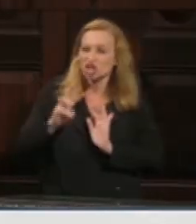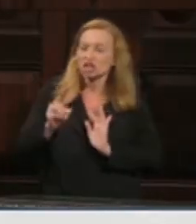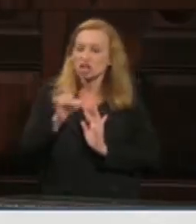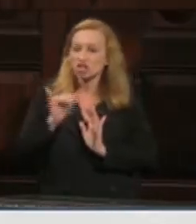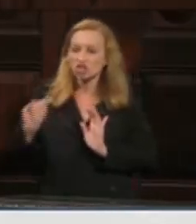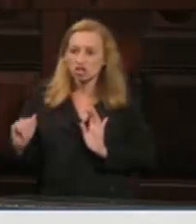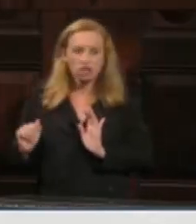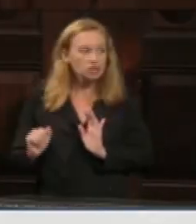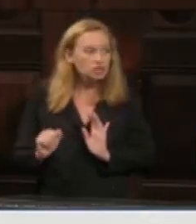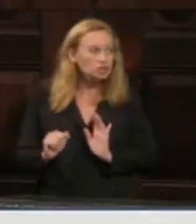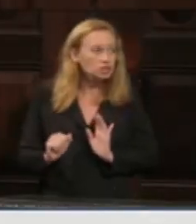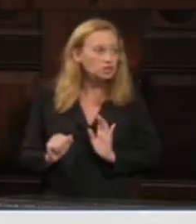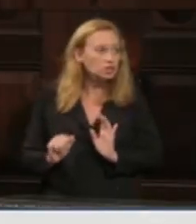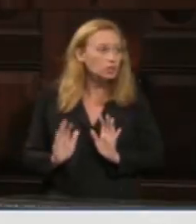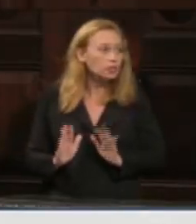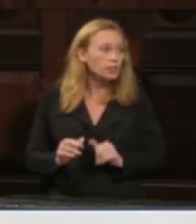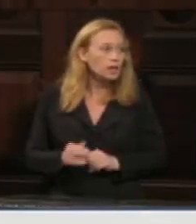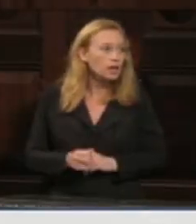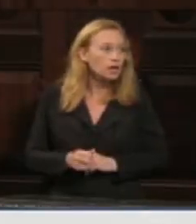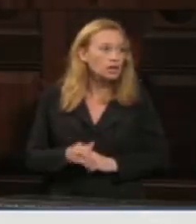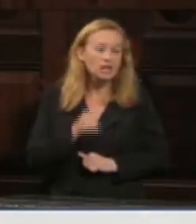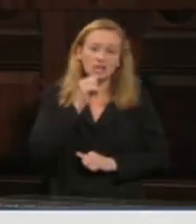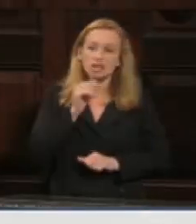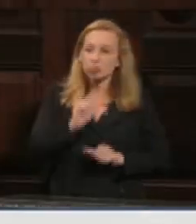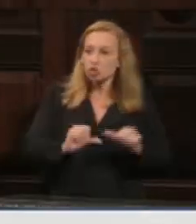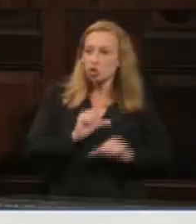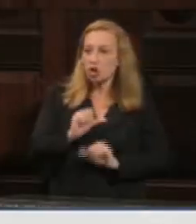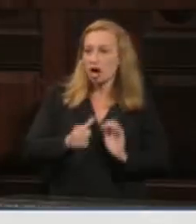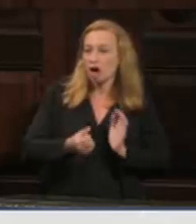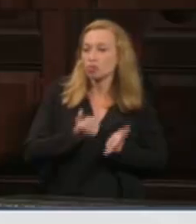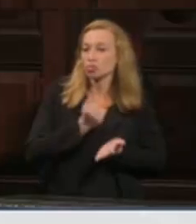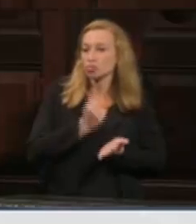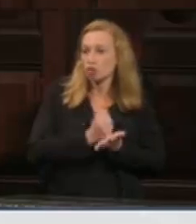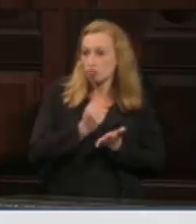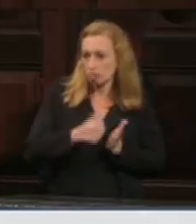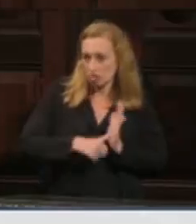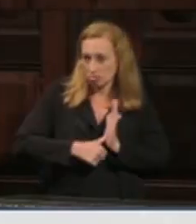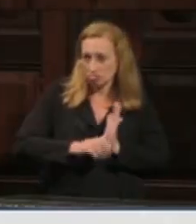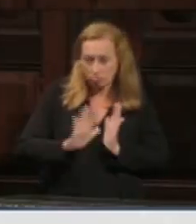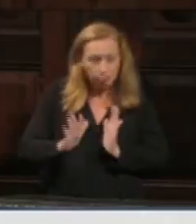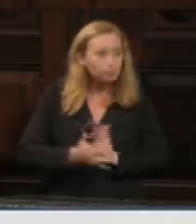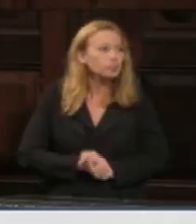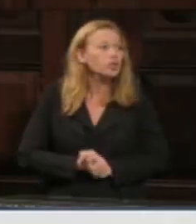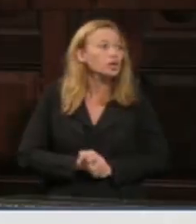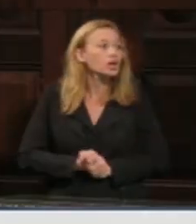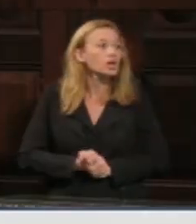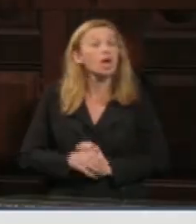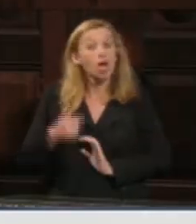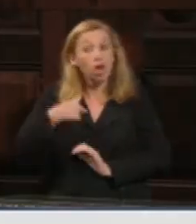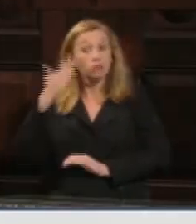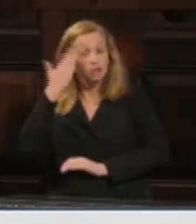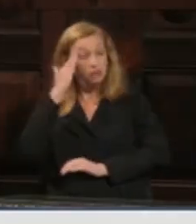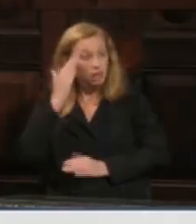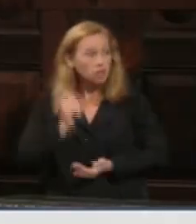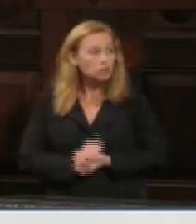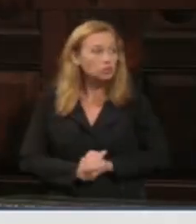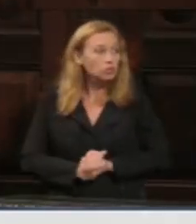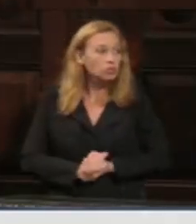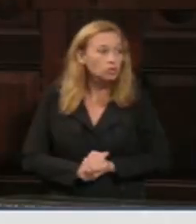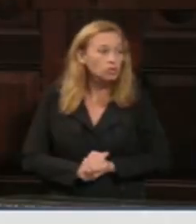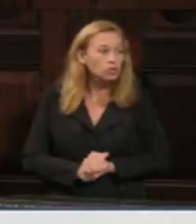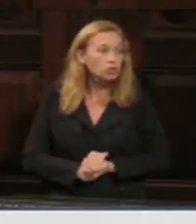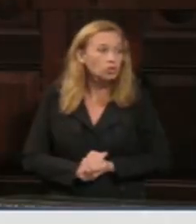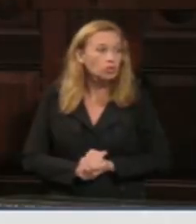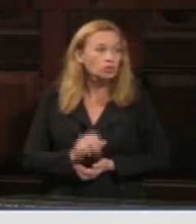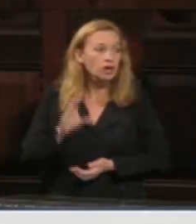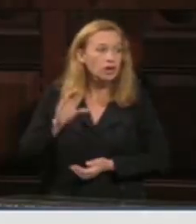você trocar, por exemplo, a documentação ali, a propriedade. Então, entenda, quando o SFPC não faz o seu